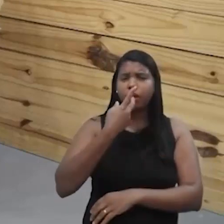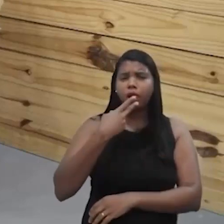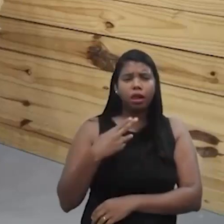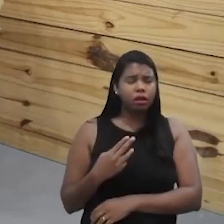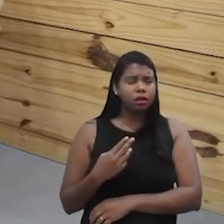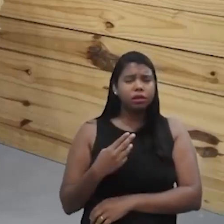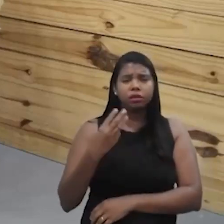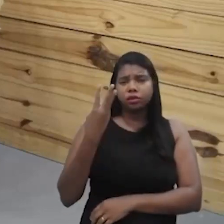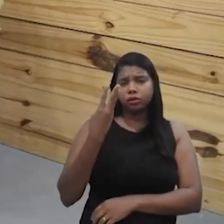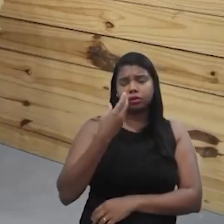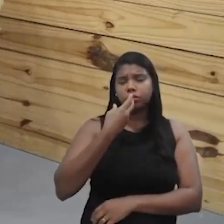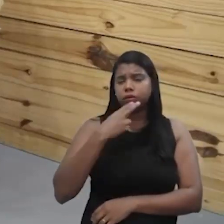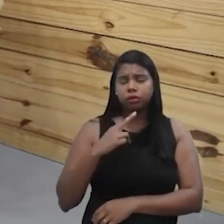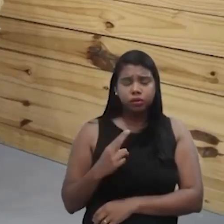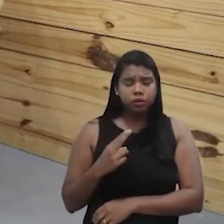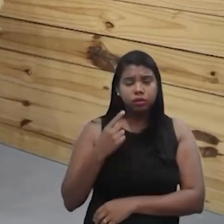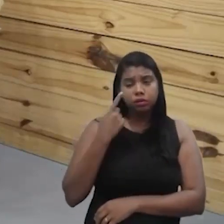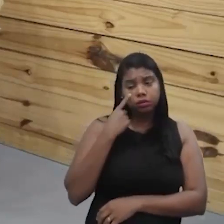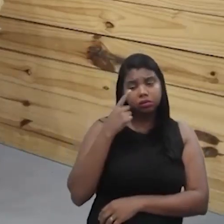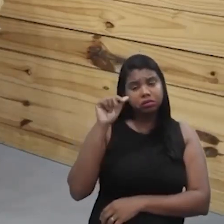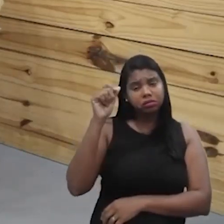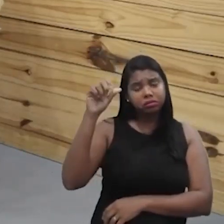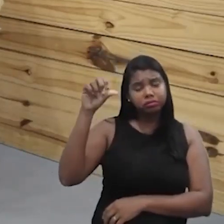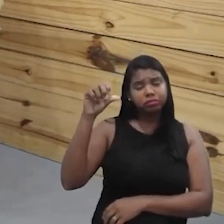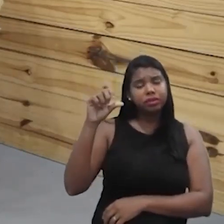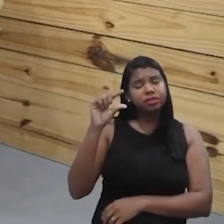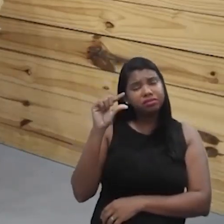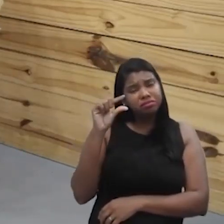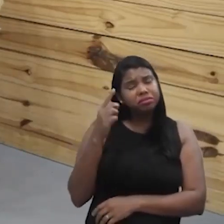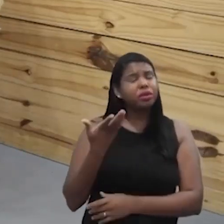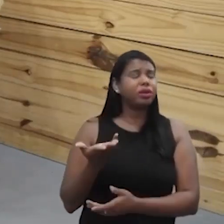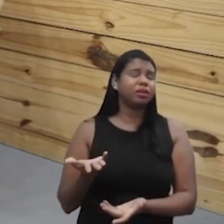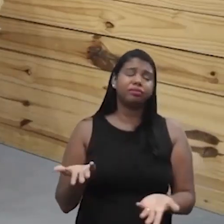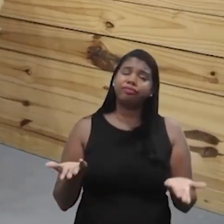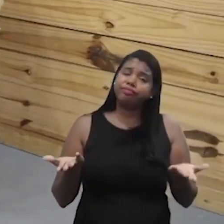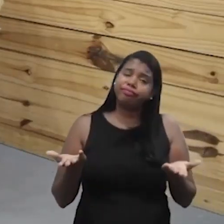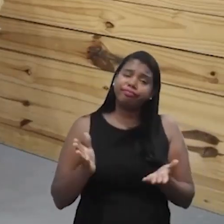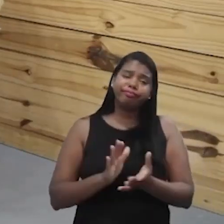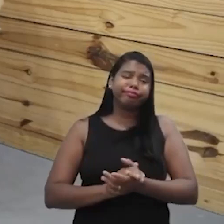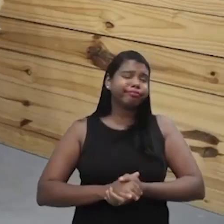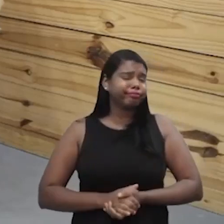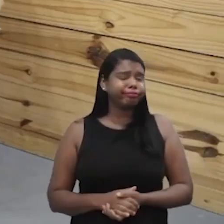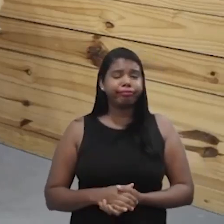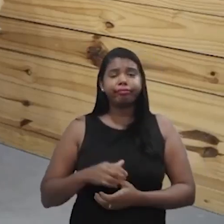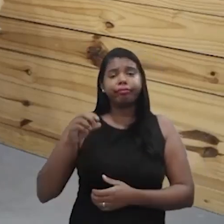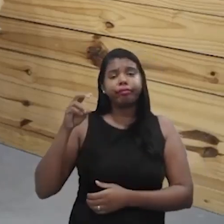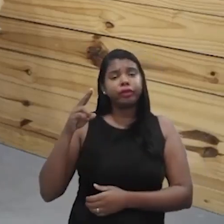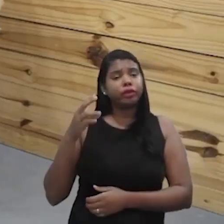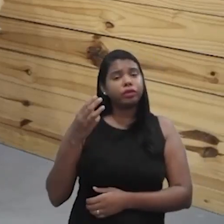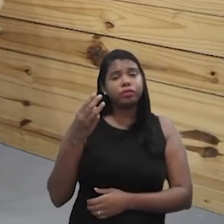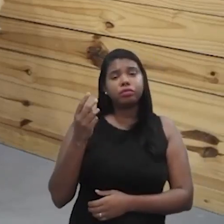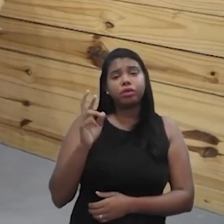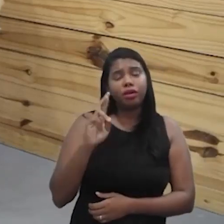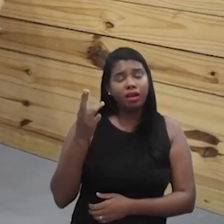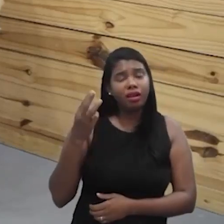o inglês. E quando você vai ver a remuneração baixíssima, R$2 mil, R$3